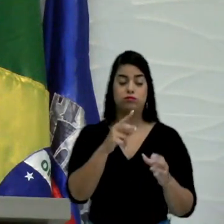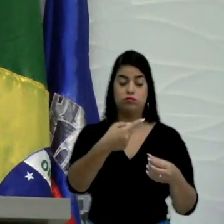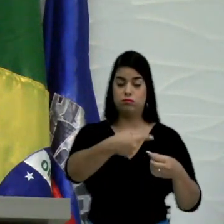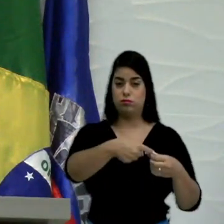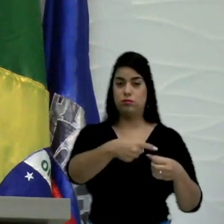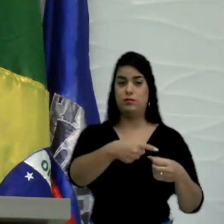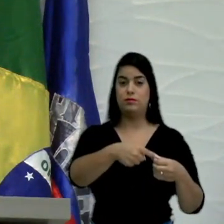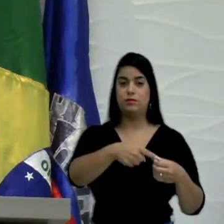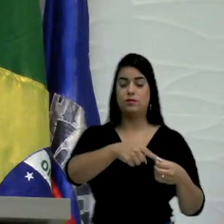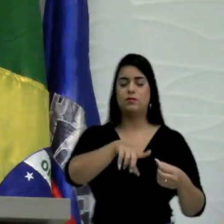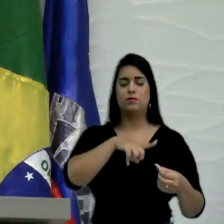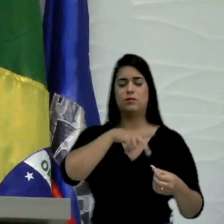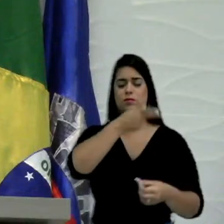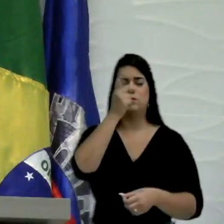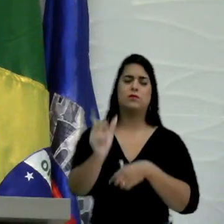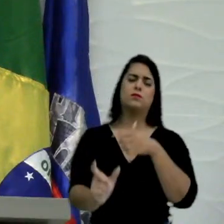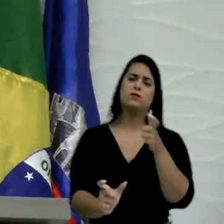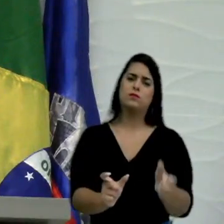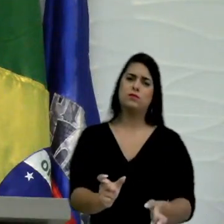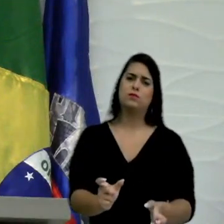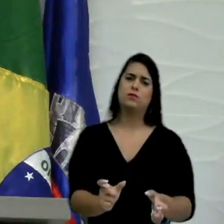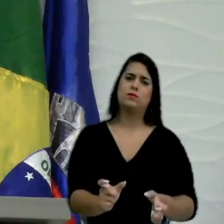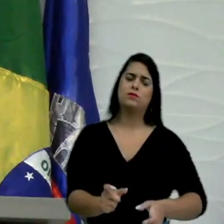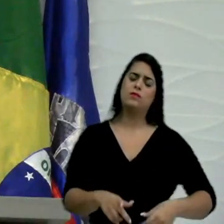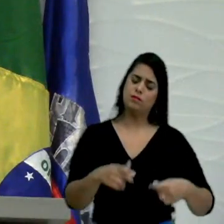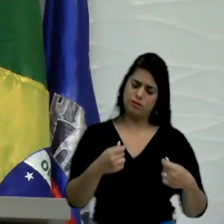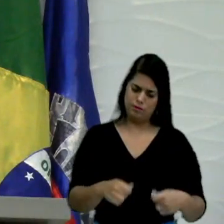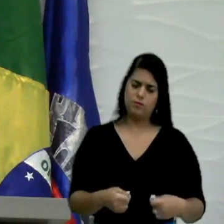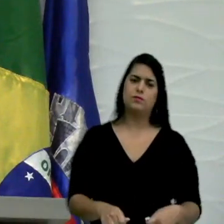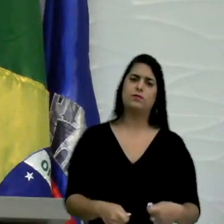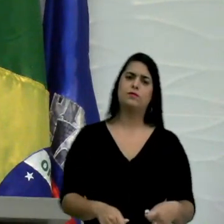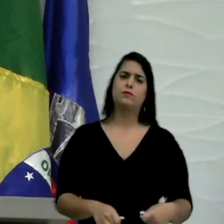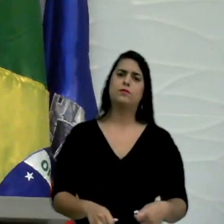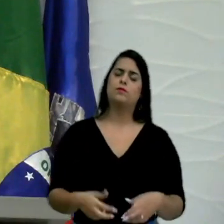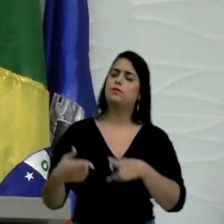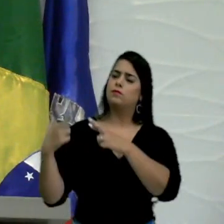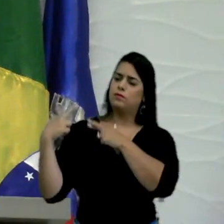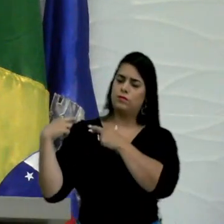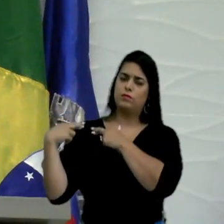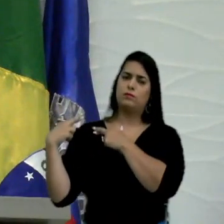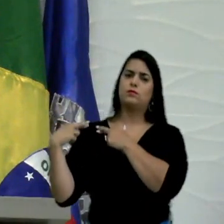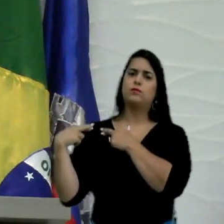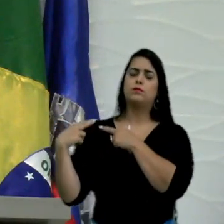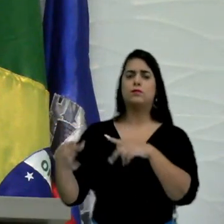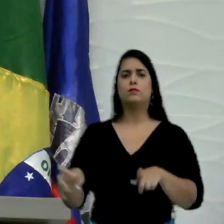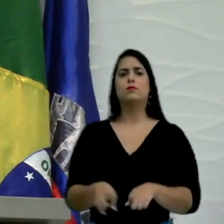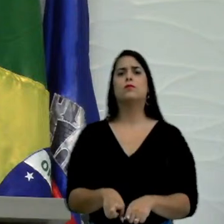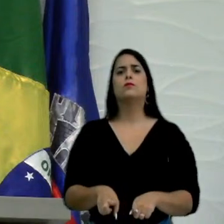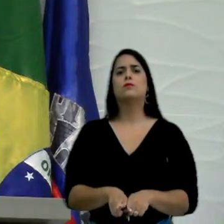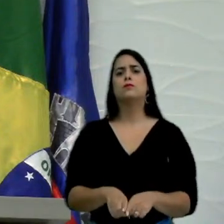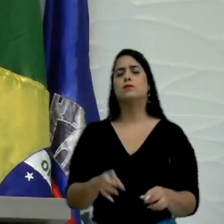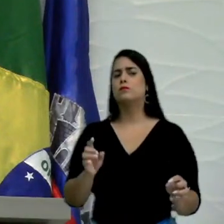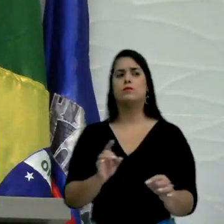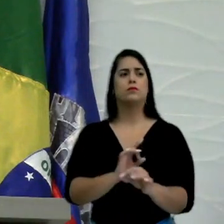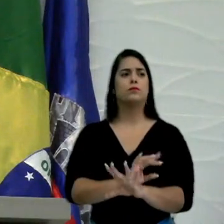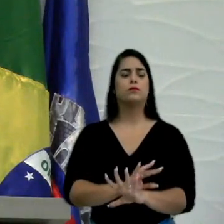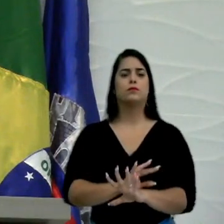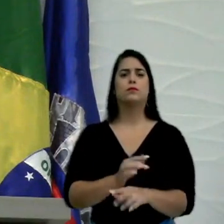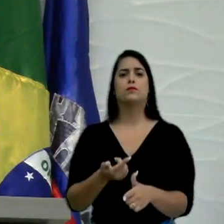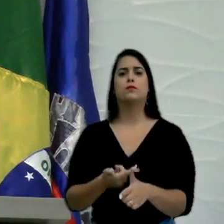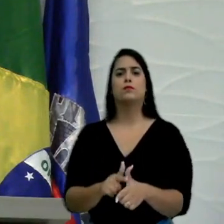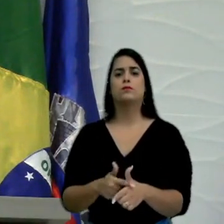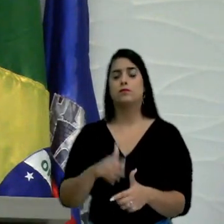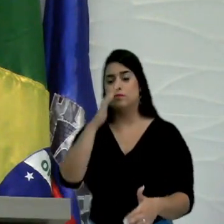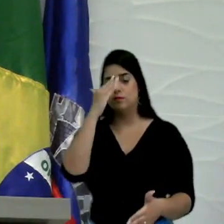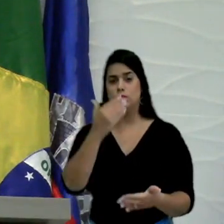tem pessoas que também têm seus defensores, tem alguém para falar por eles e também para agir. Eu acredito que